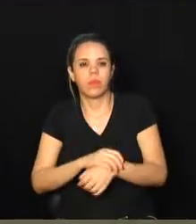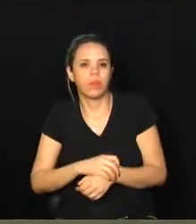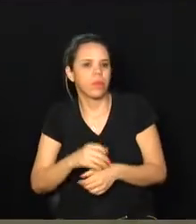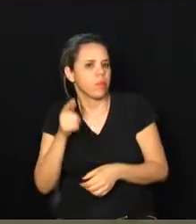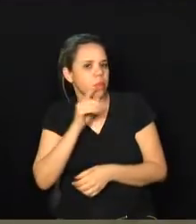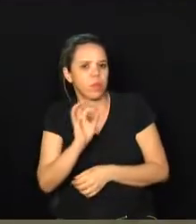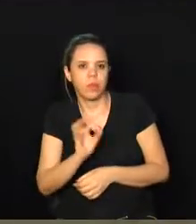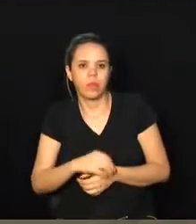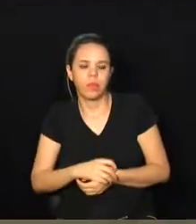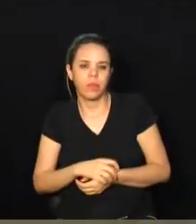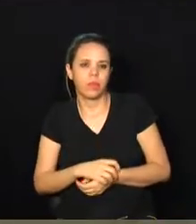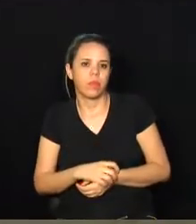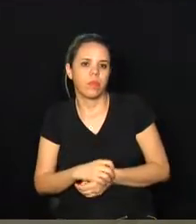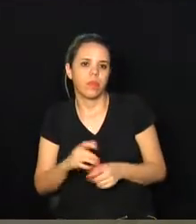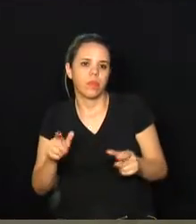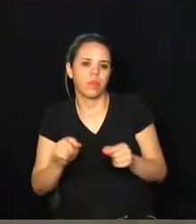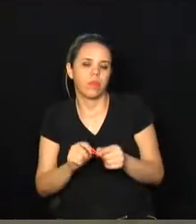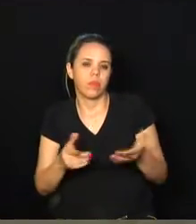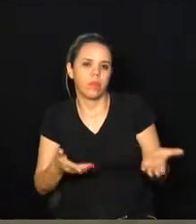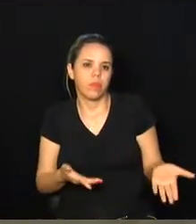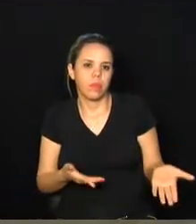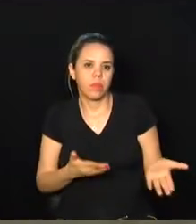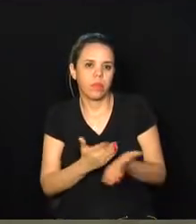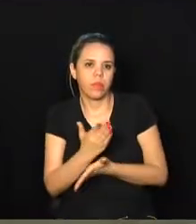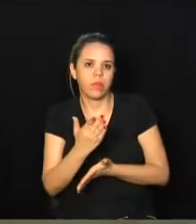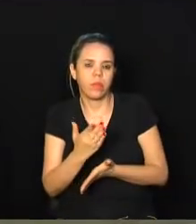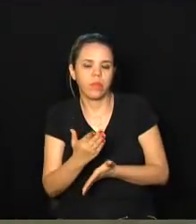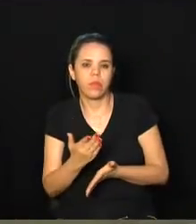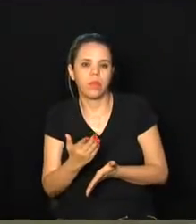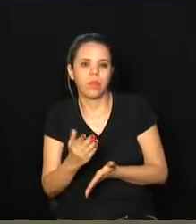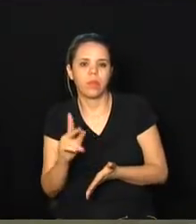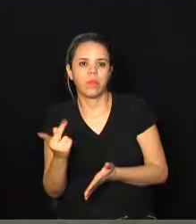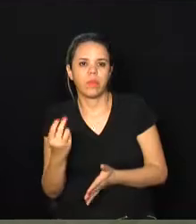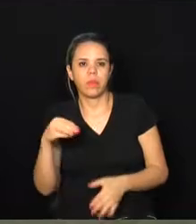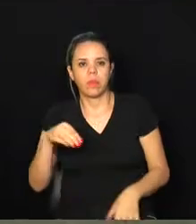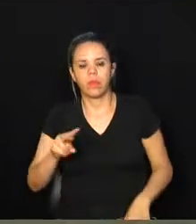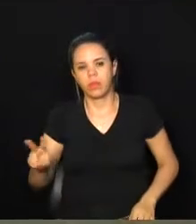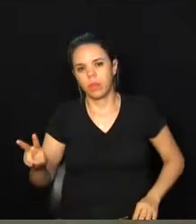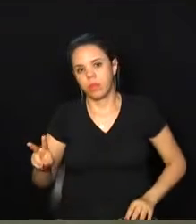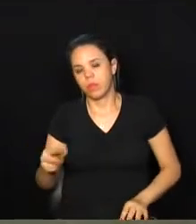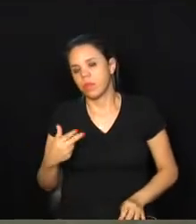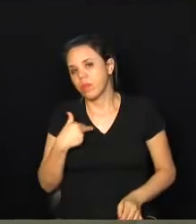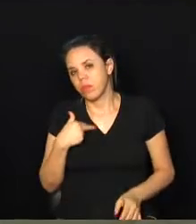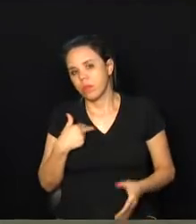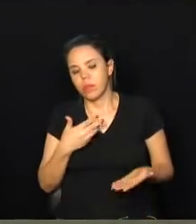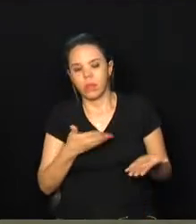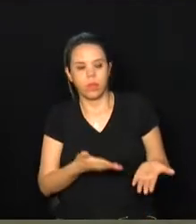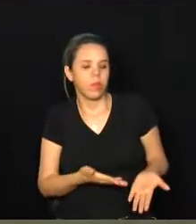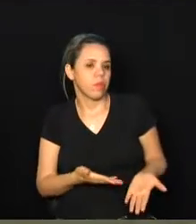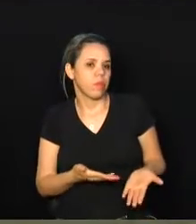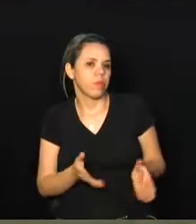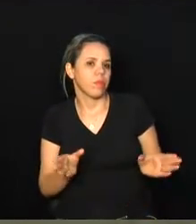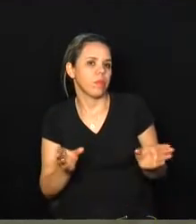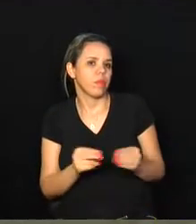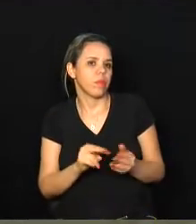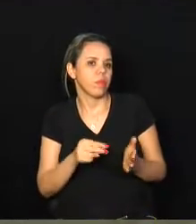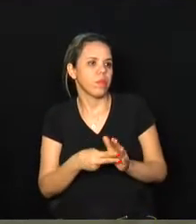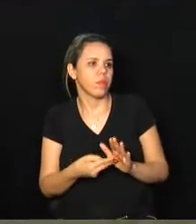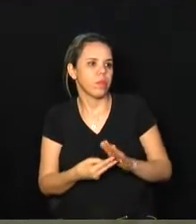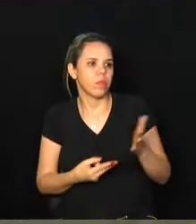consegui. Falei, não, mas então aprove como HMV. Não posso, porque não sei. Qual é a definição da HMV?